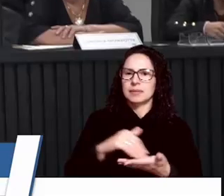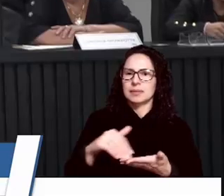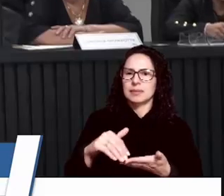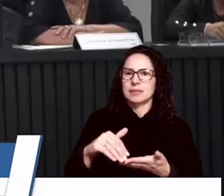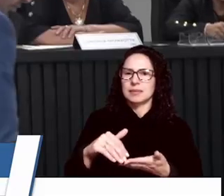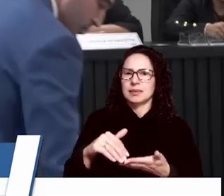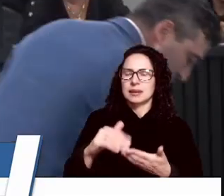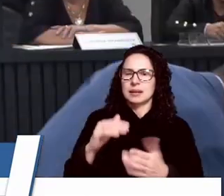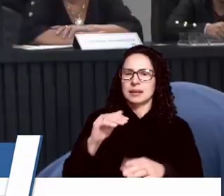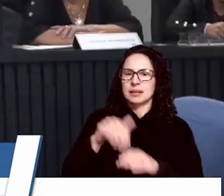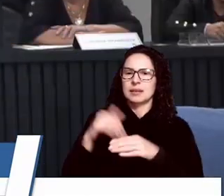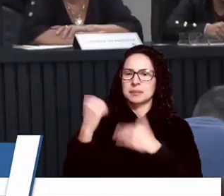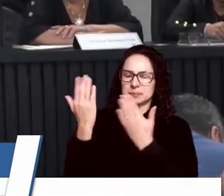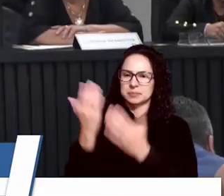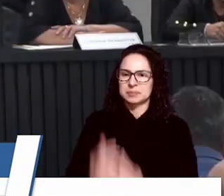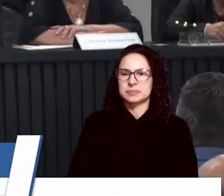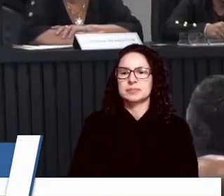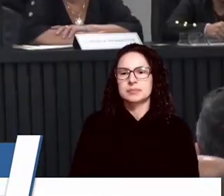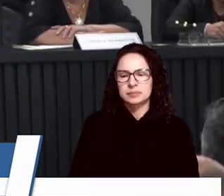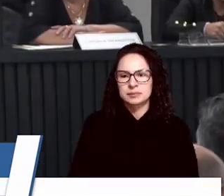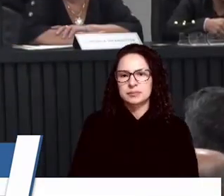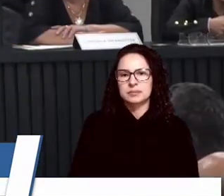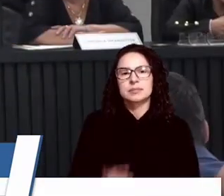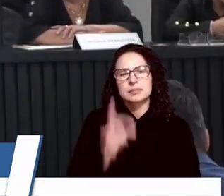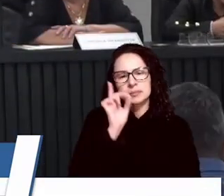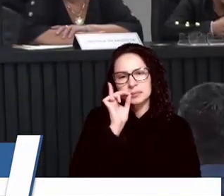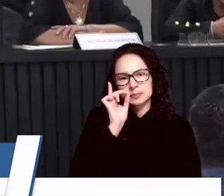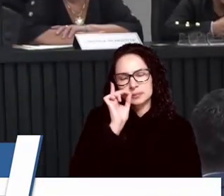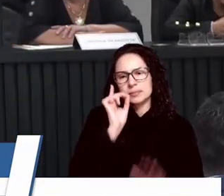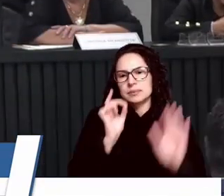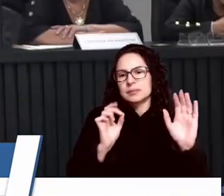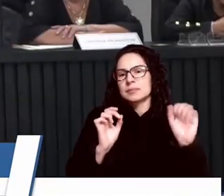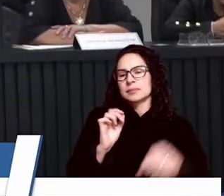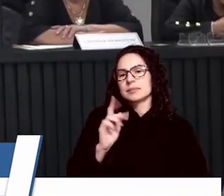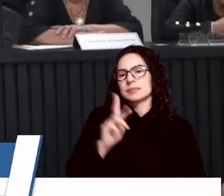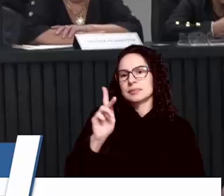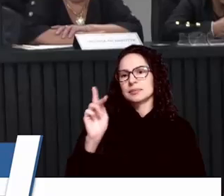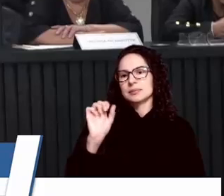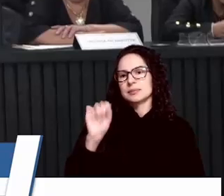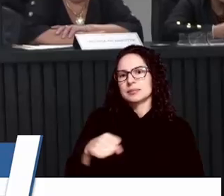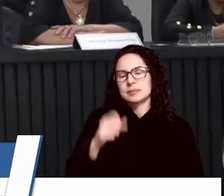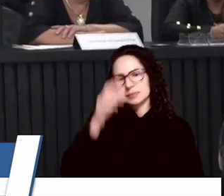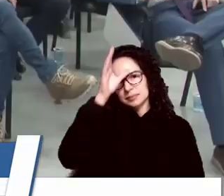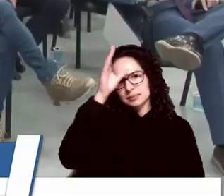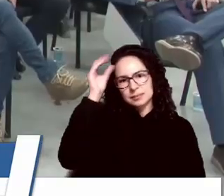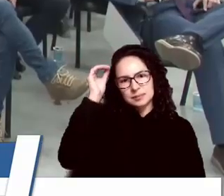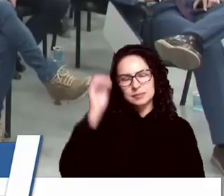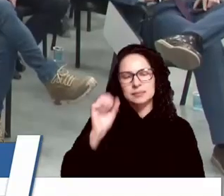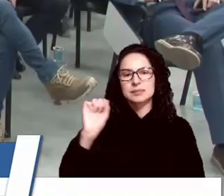coloque em votação. Donizete da Farmácia. Sim. Cacá, voto sim. Carlinho Petrópolis Farmácia.